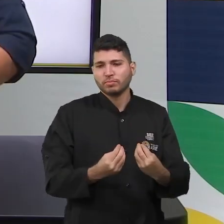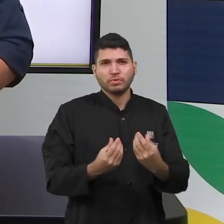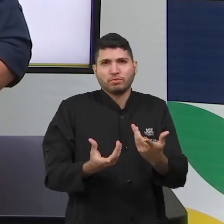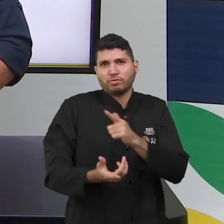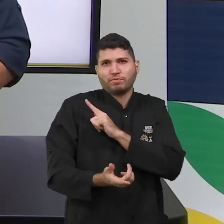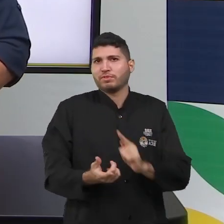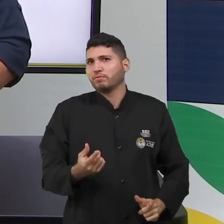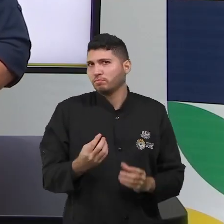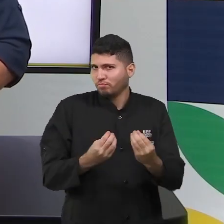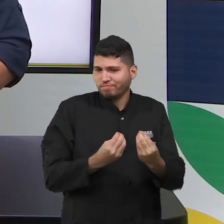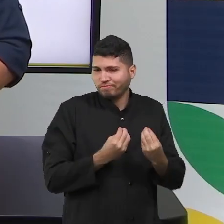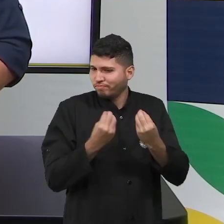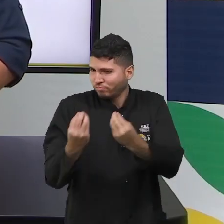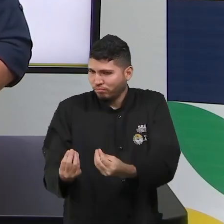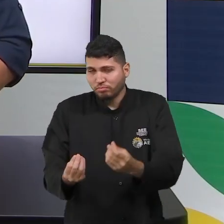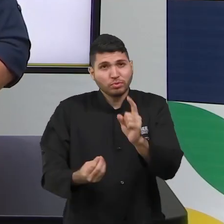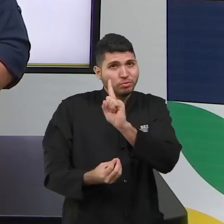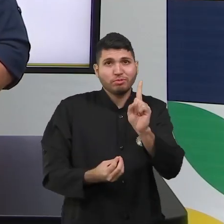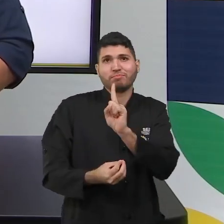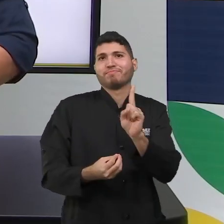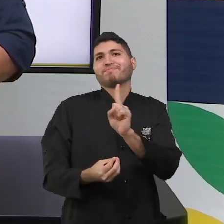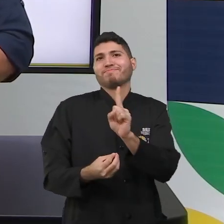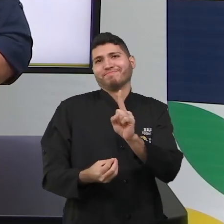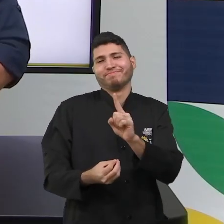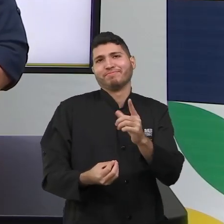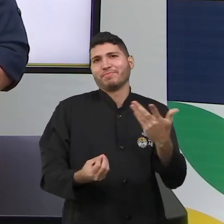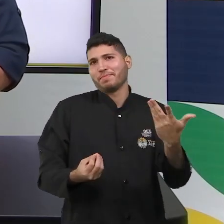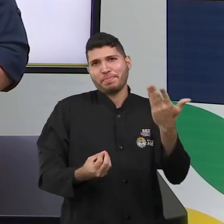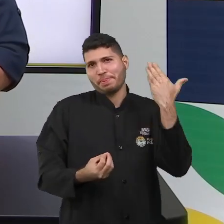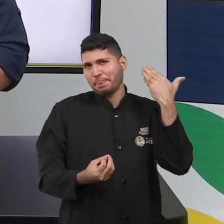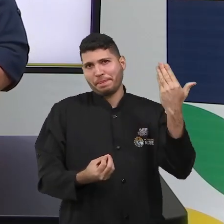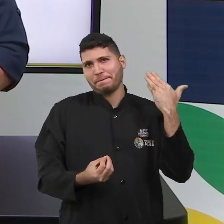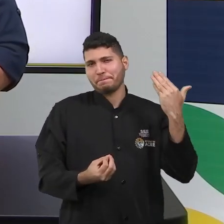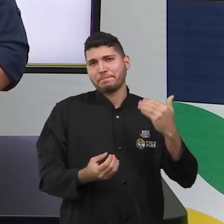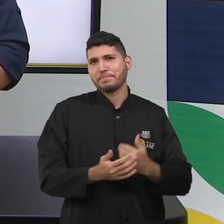na sociedade. Escola, então,